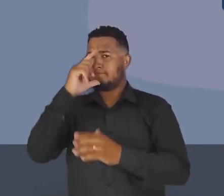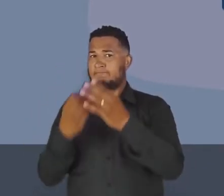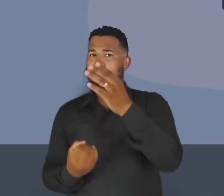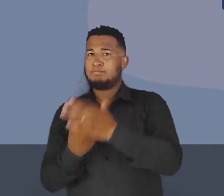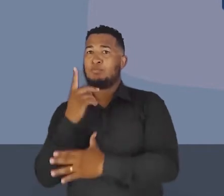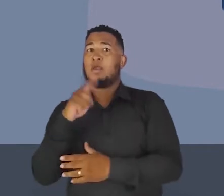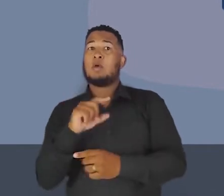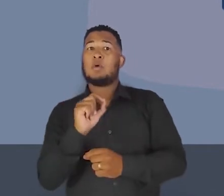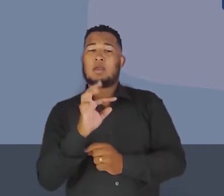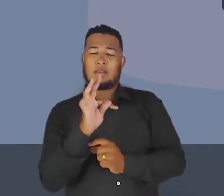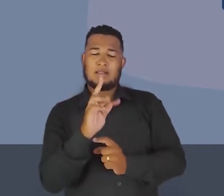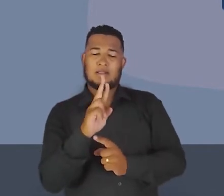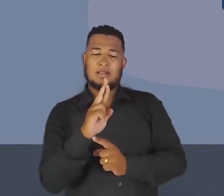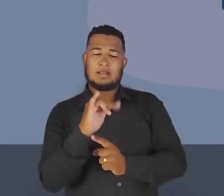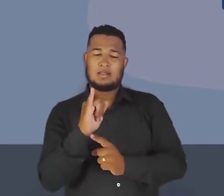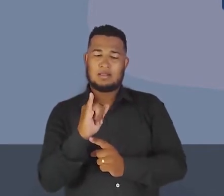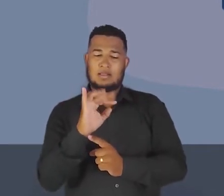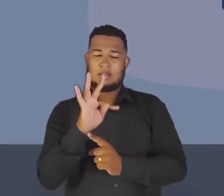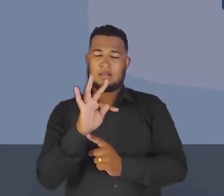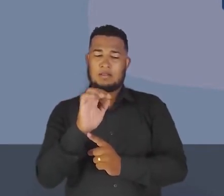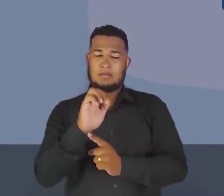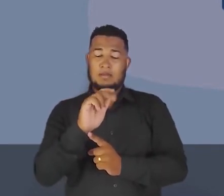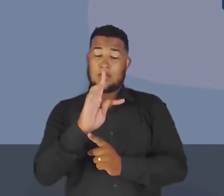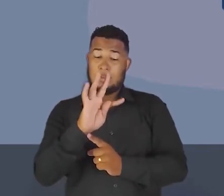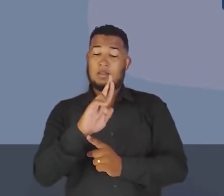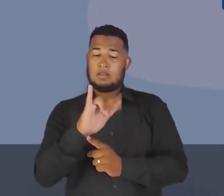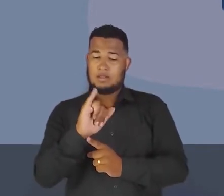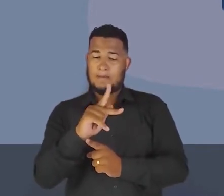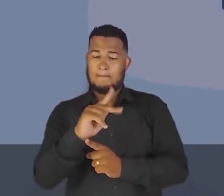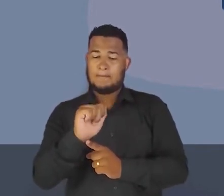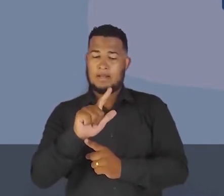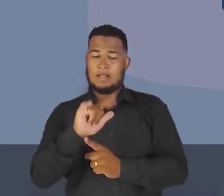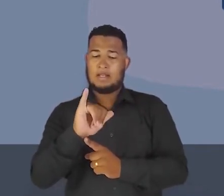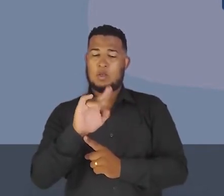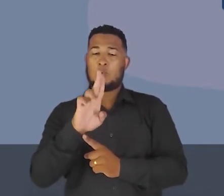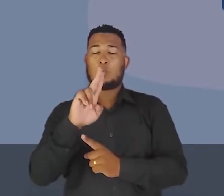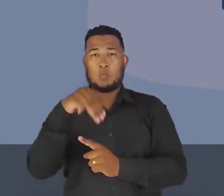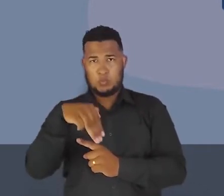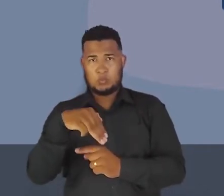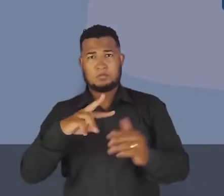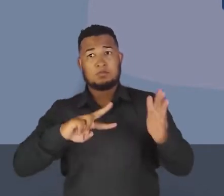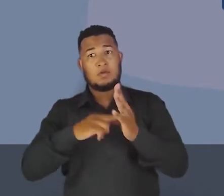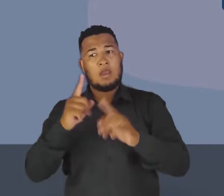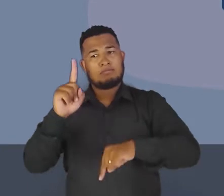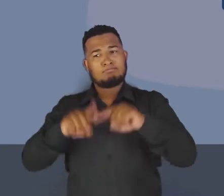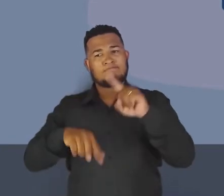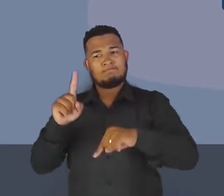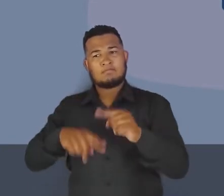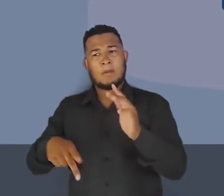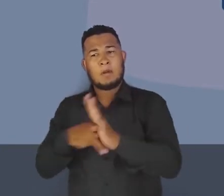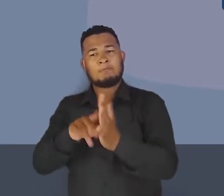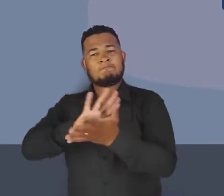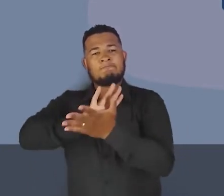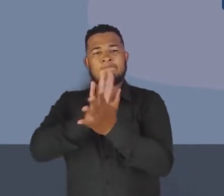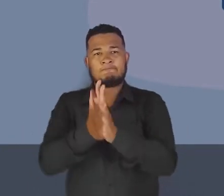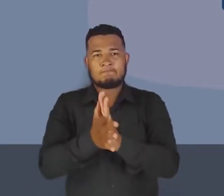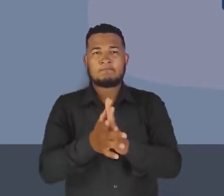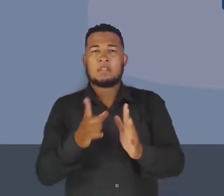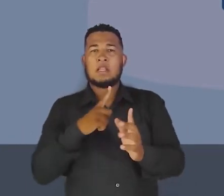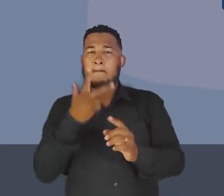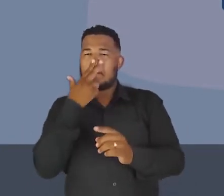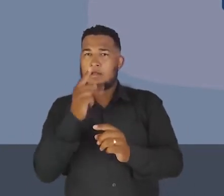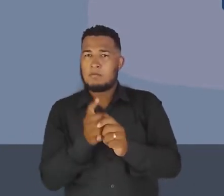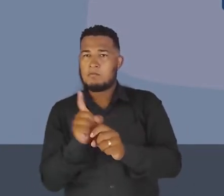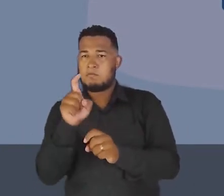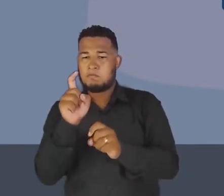o tripalium. O que significa o tripalium? Era um instrumento de tortura que era feito por 3 ganchos, né? Ele era